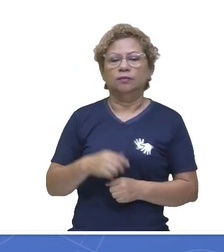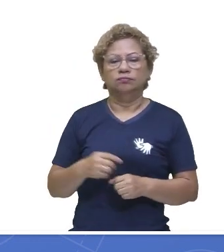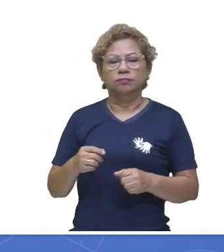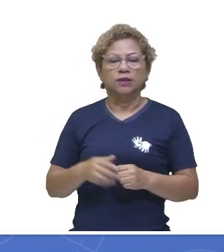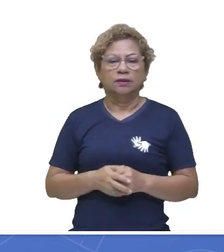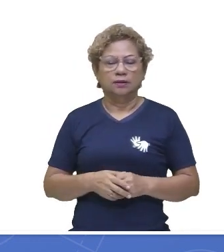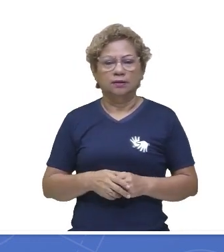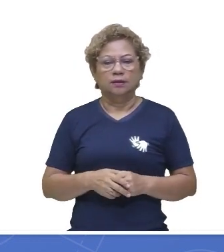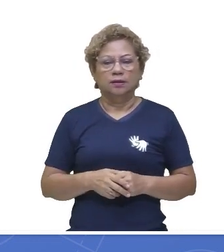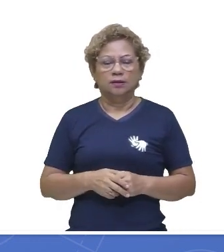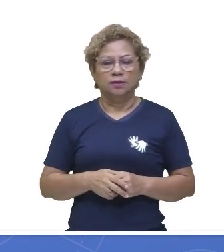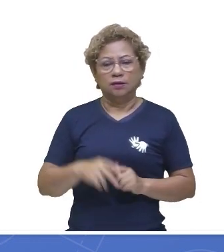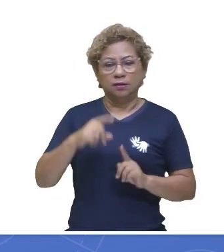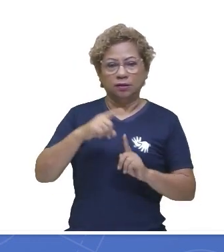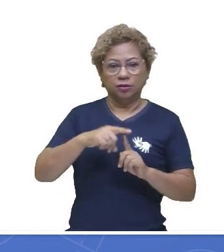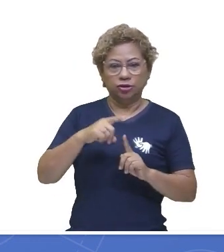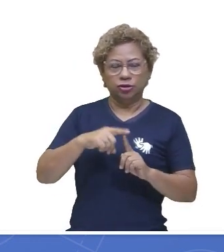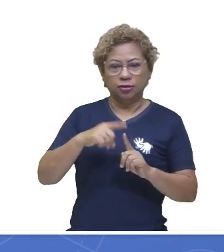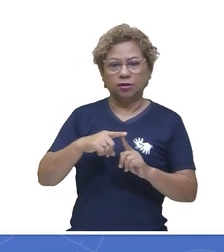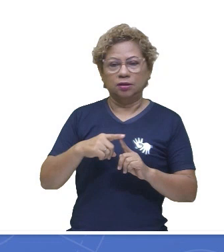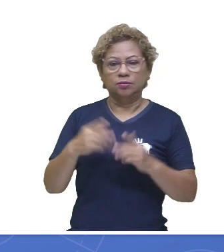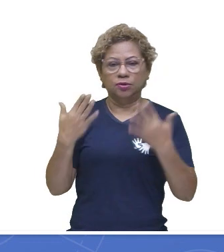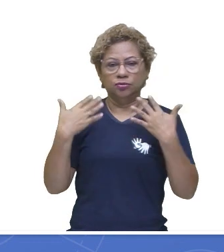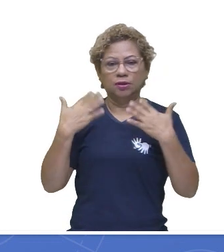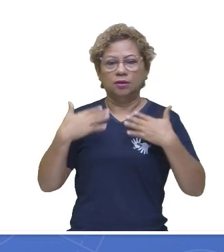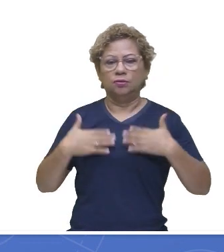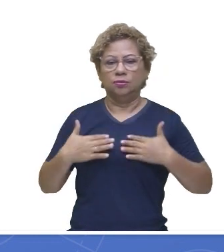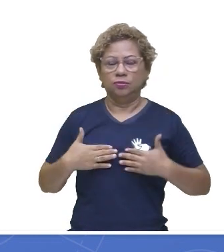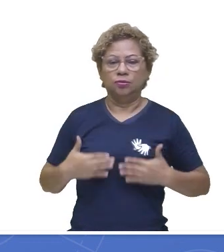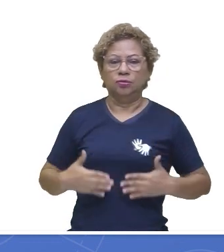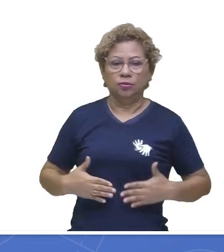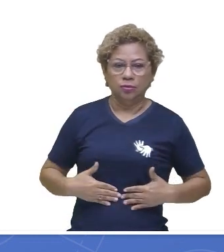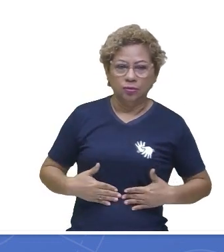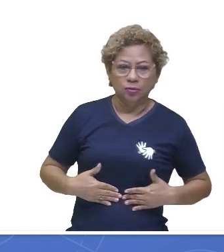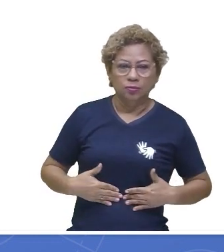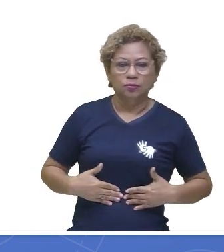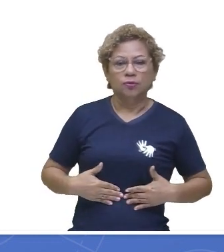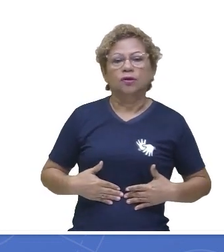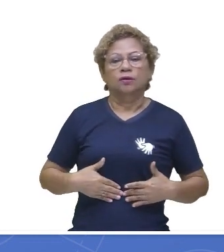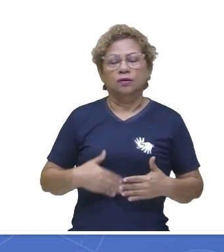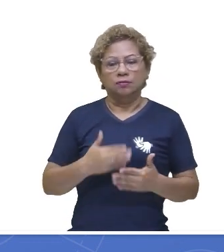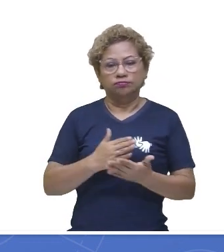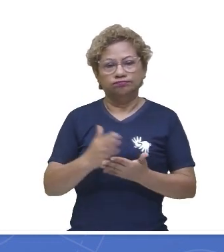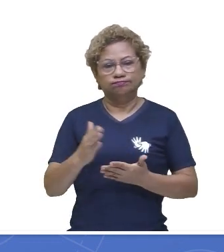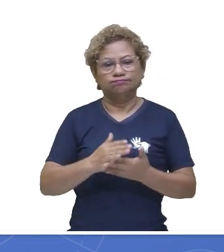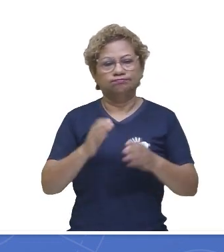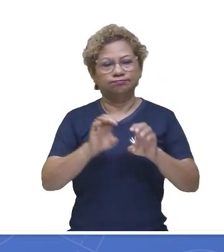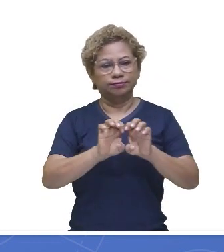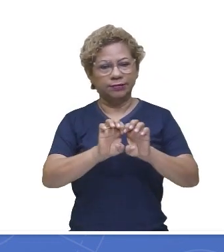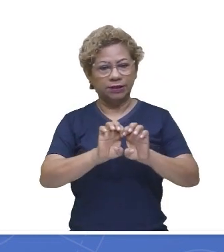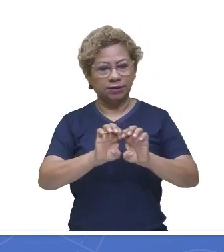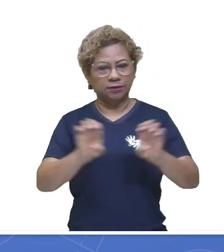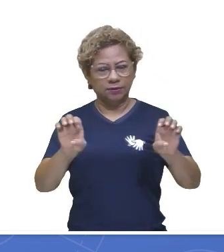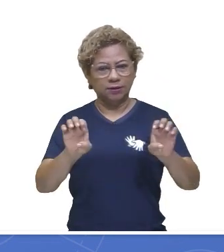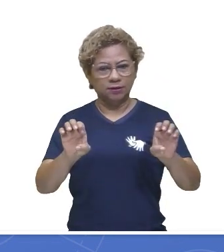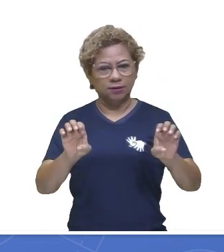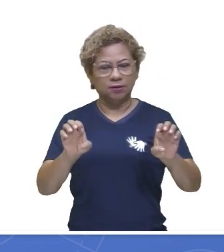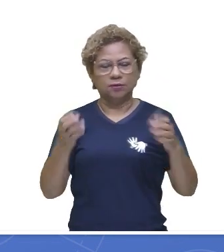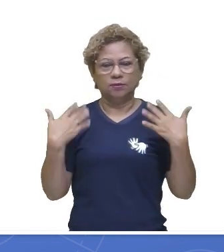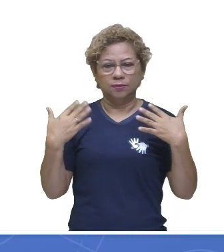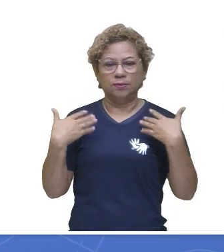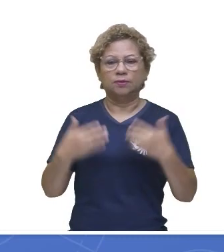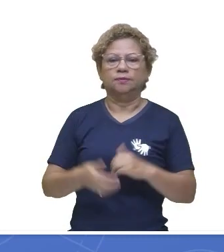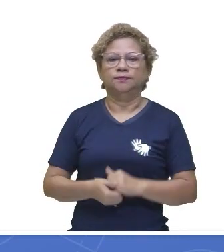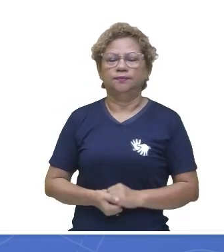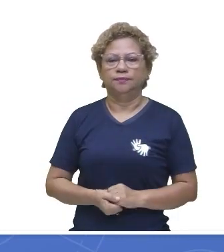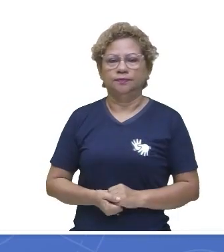térmica, calor específico sensível e a equação fundamental da calorimetria. Então hoje nós teremos